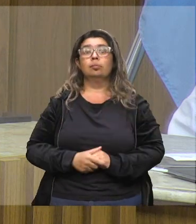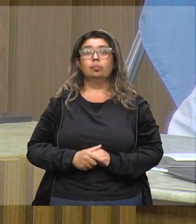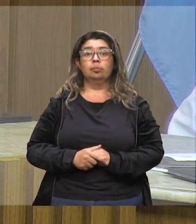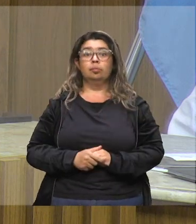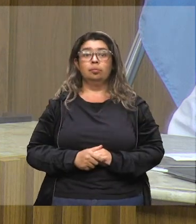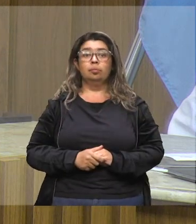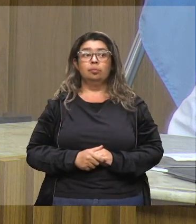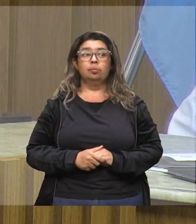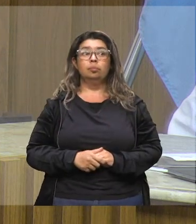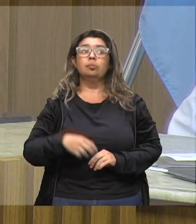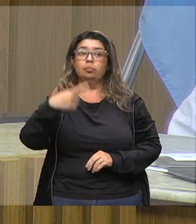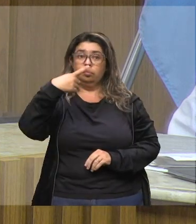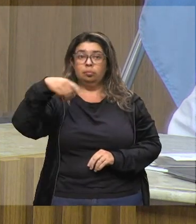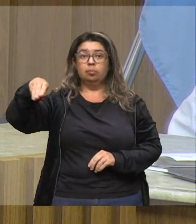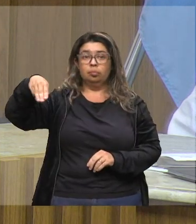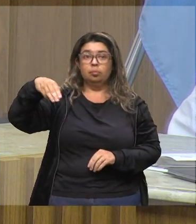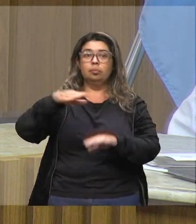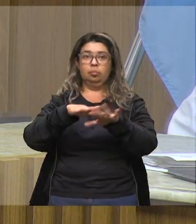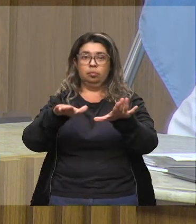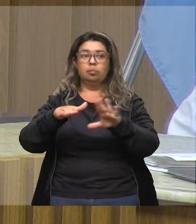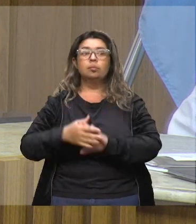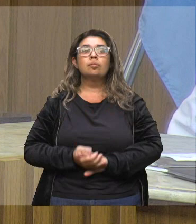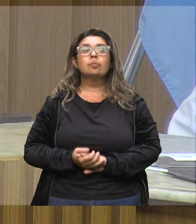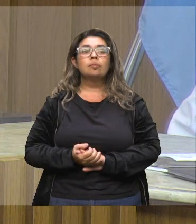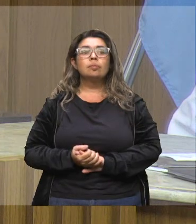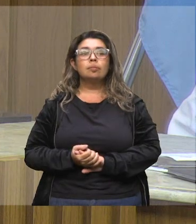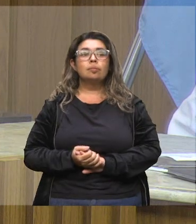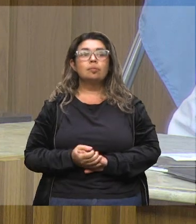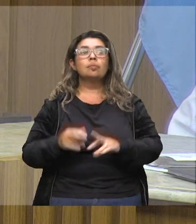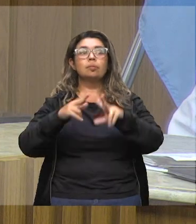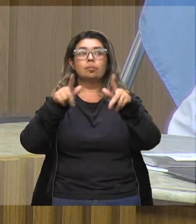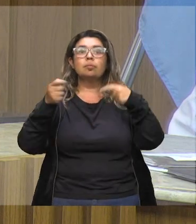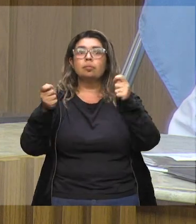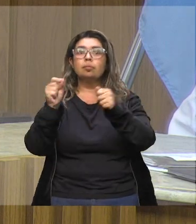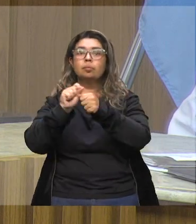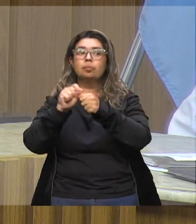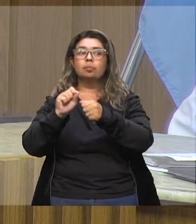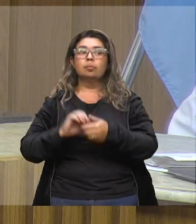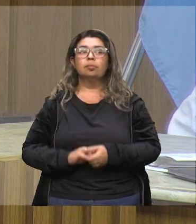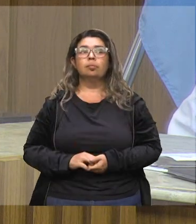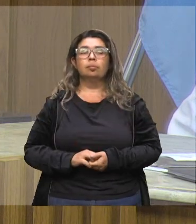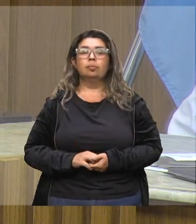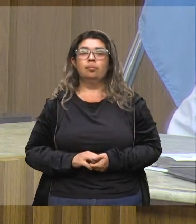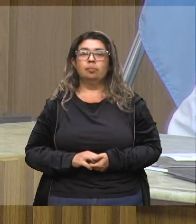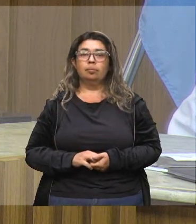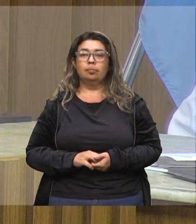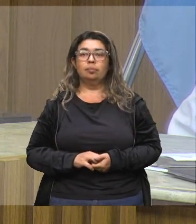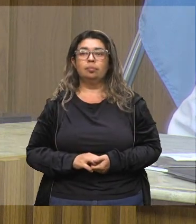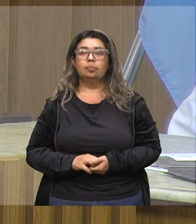ser feita. Mais um minuto, presidente. Alguma coisa precisa ser feita. Alguma coisa precisa